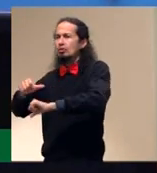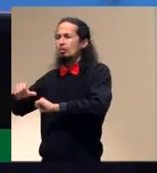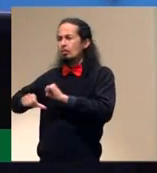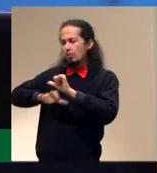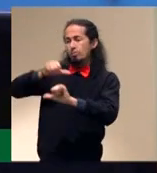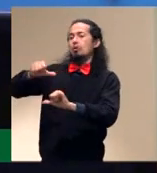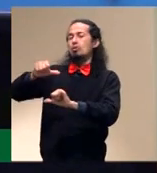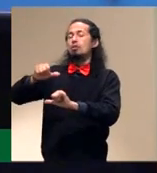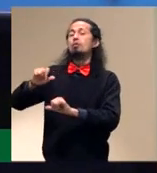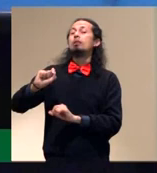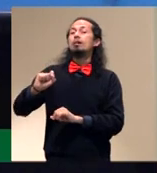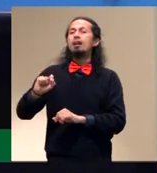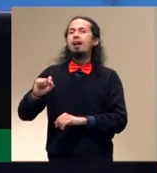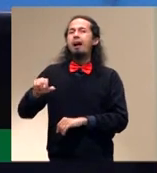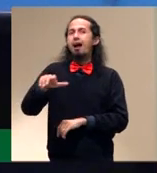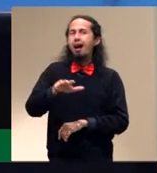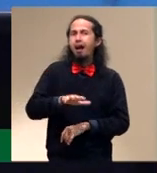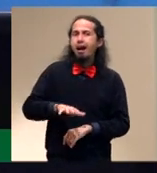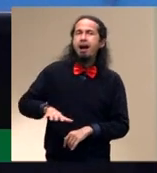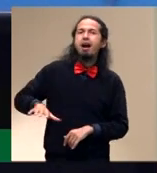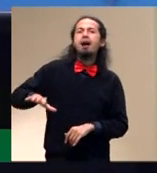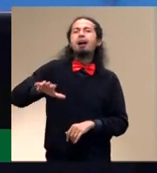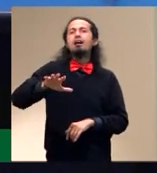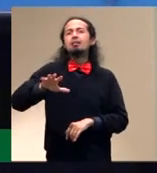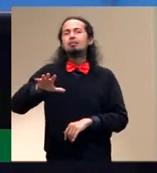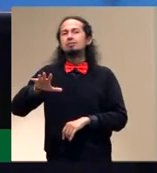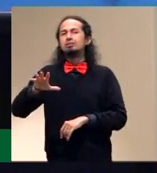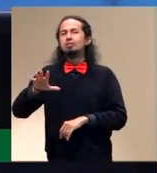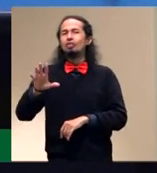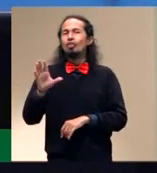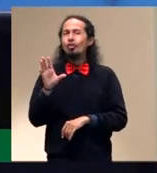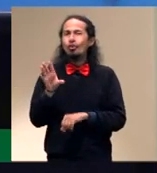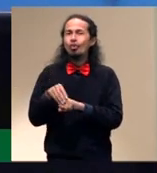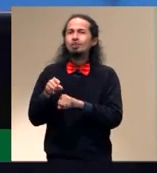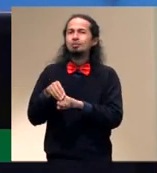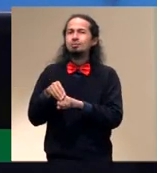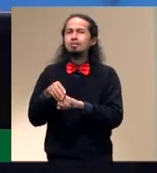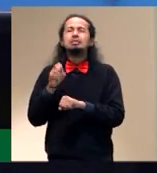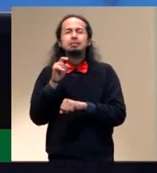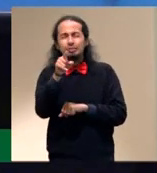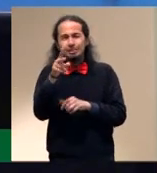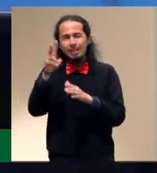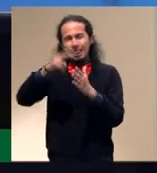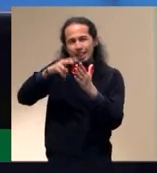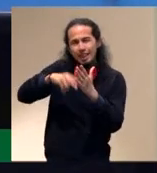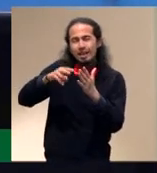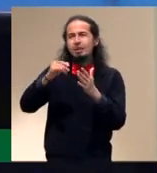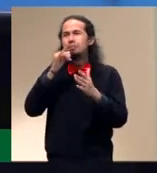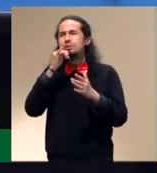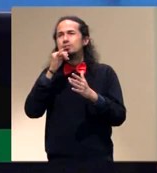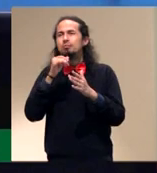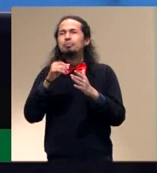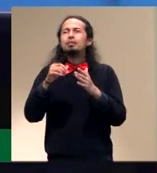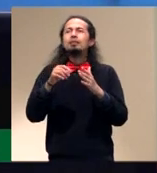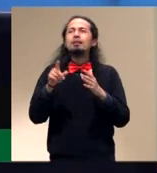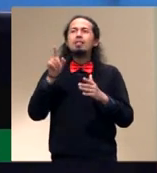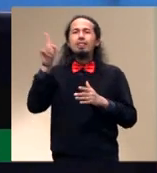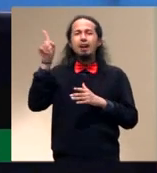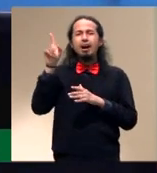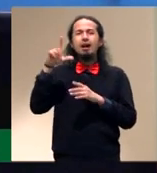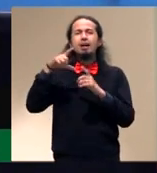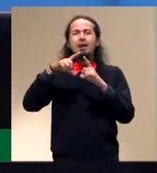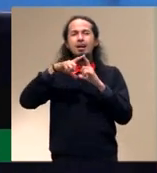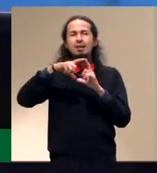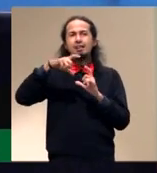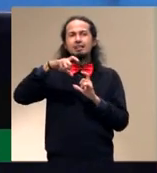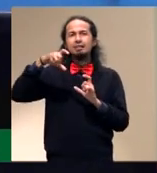ali a produção do norte da Itália, dos anos 90, aqueles campos de experiência são